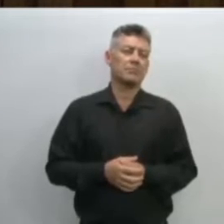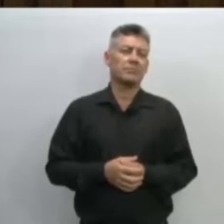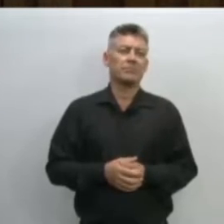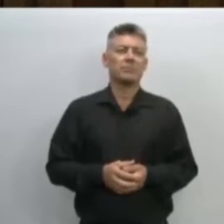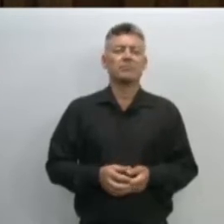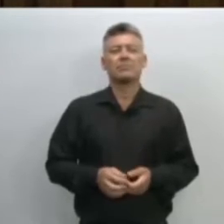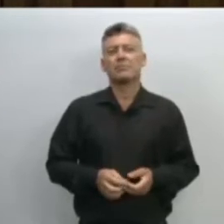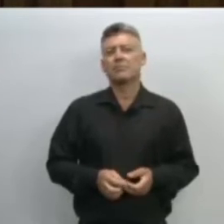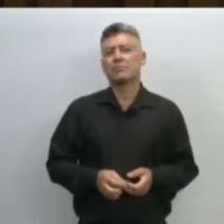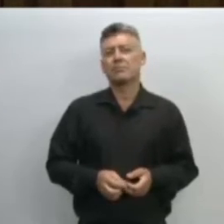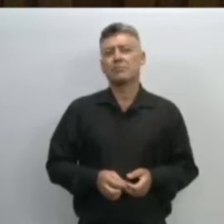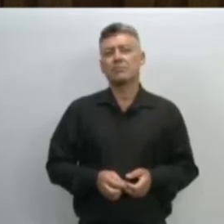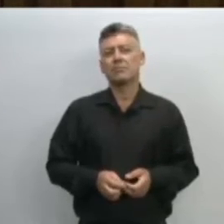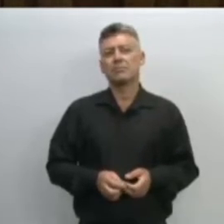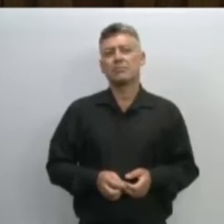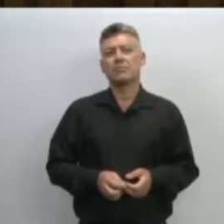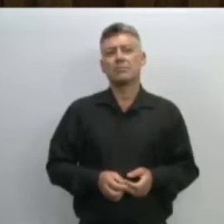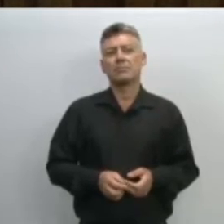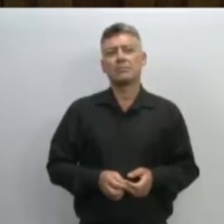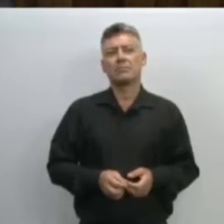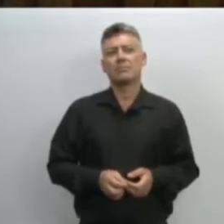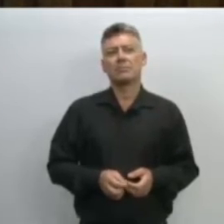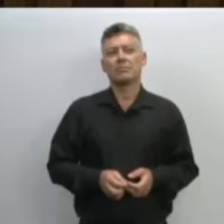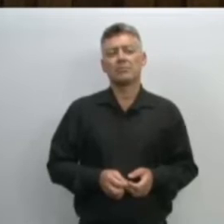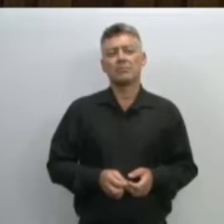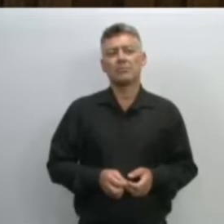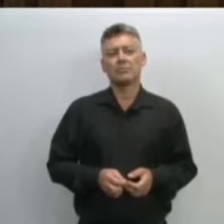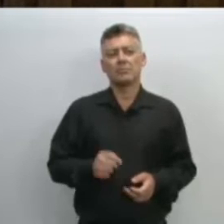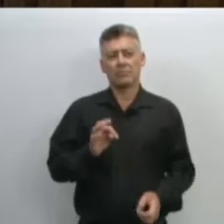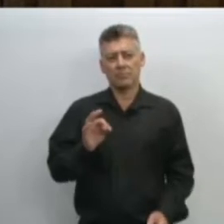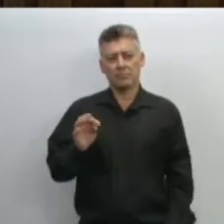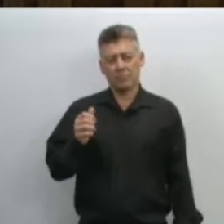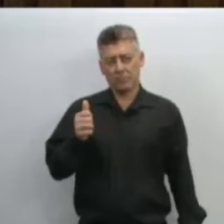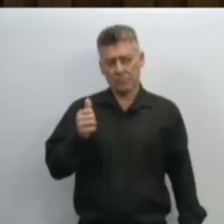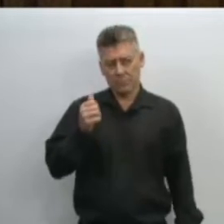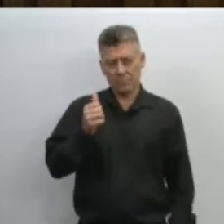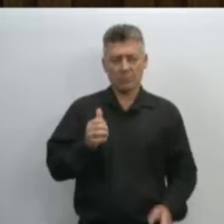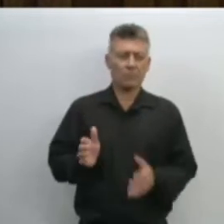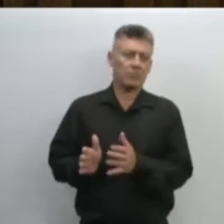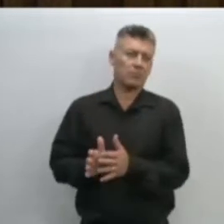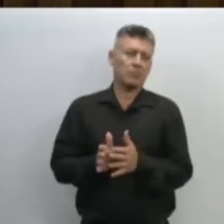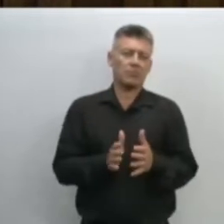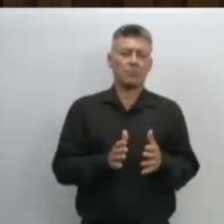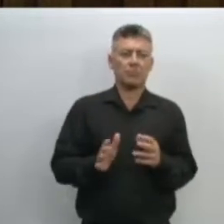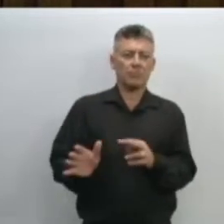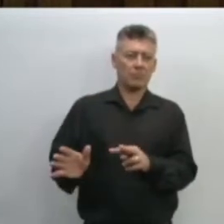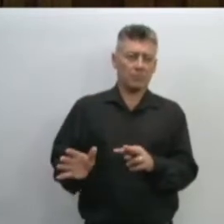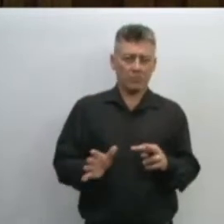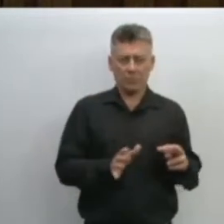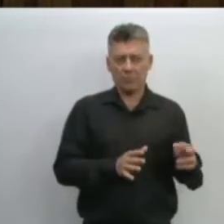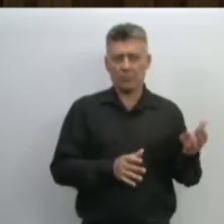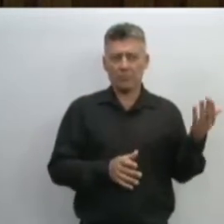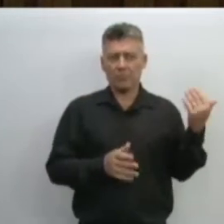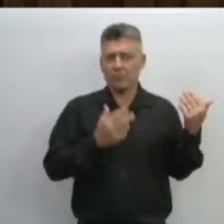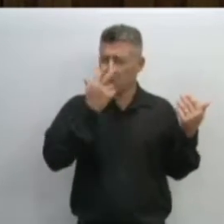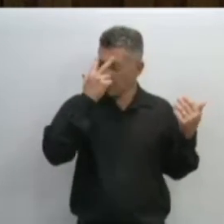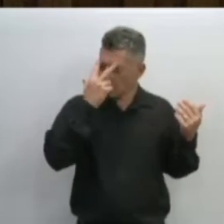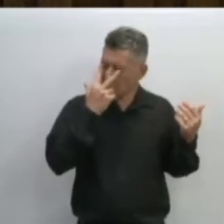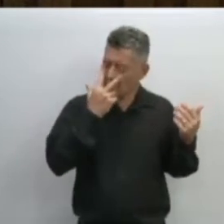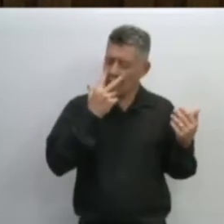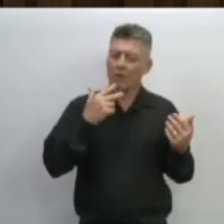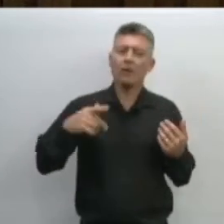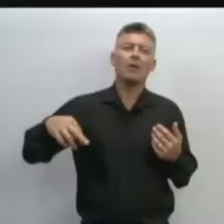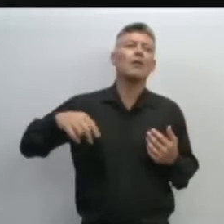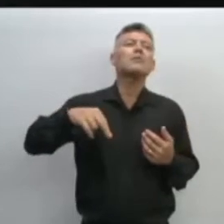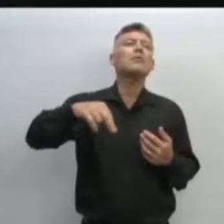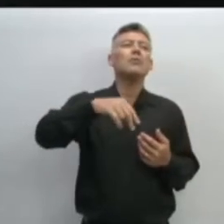sequência. Senhor presidente, vereador Técio. Obrigado pela ordem hoje. Semana passada teve um deficiente visual andando pela